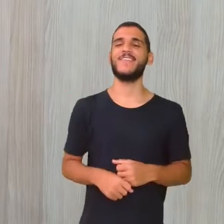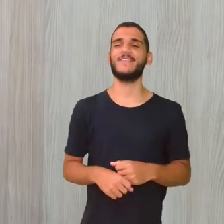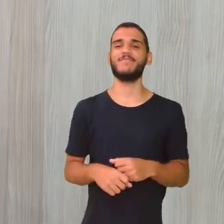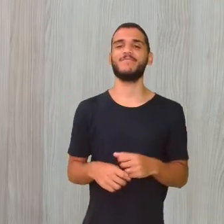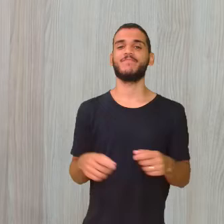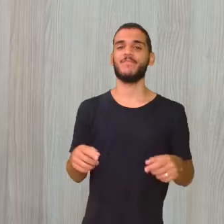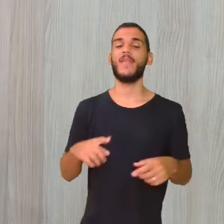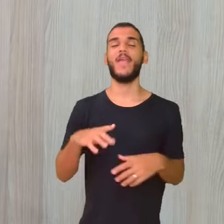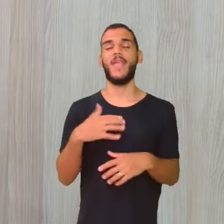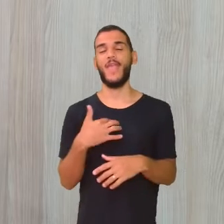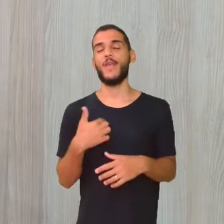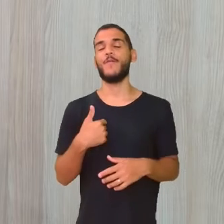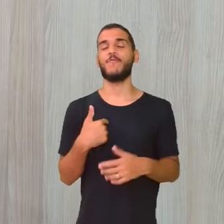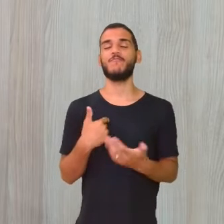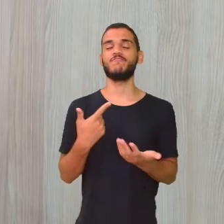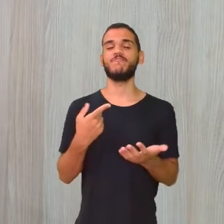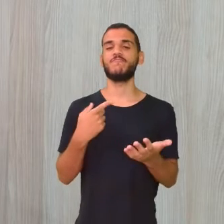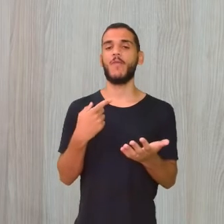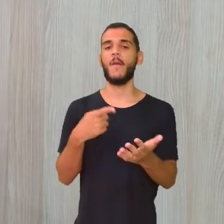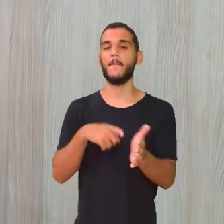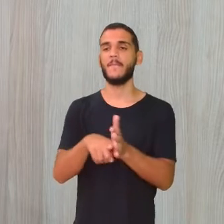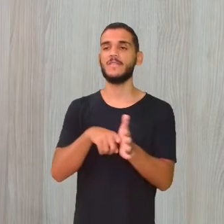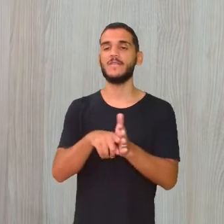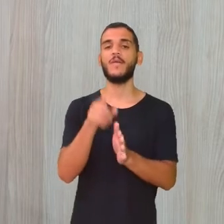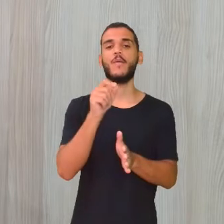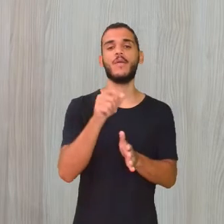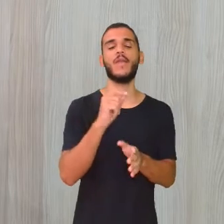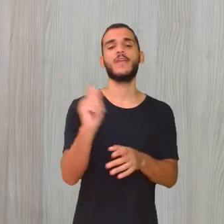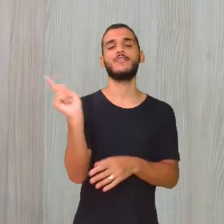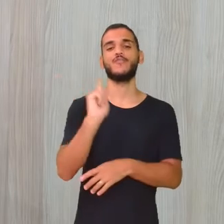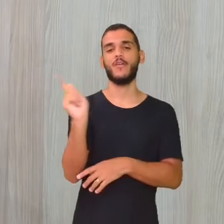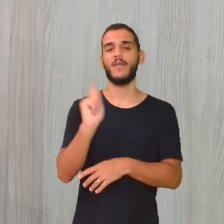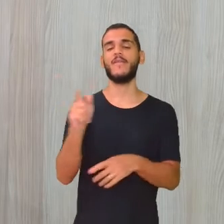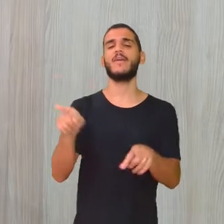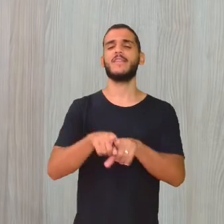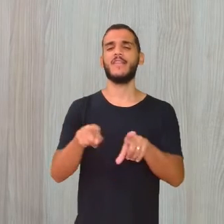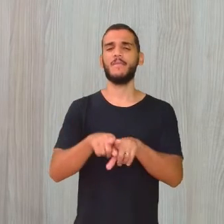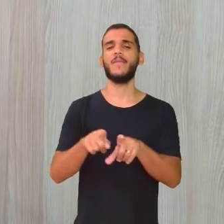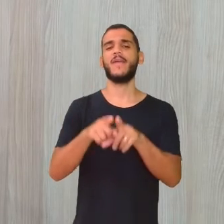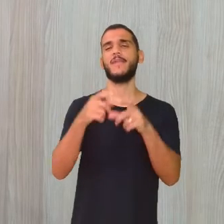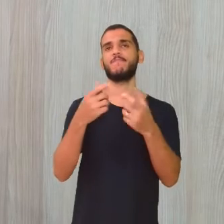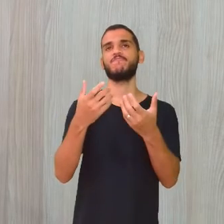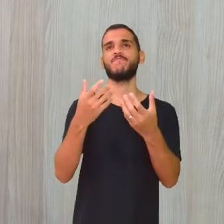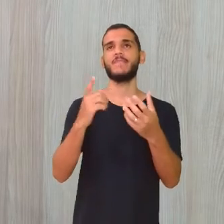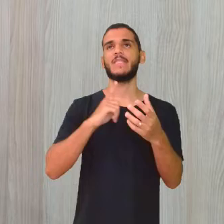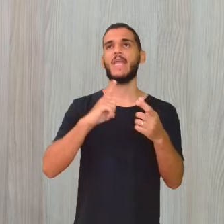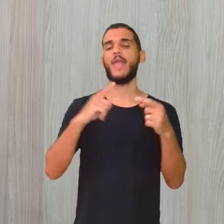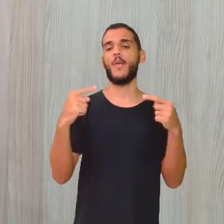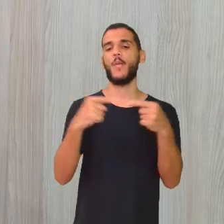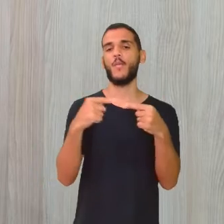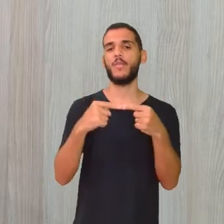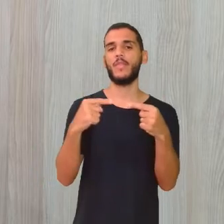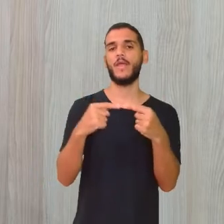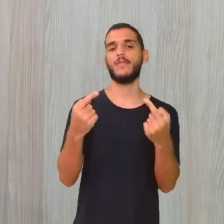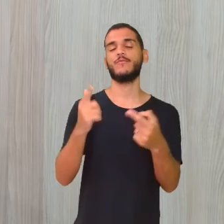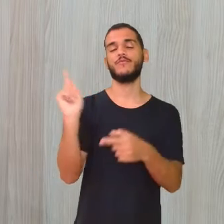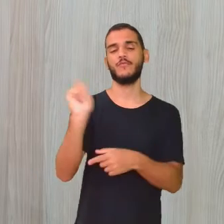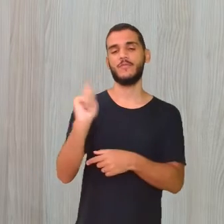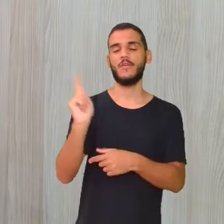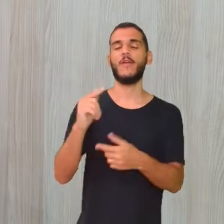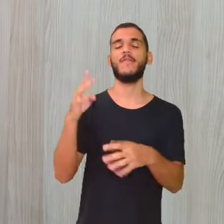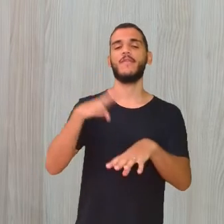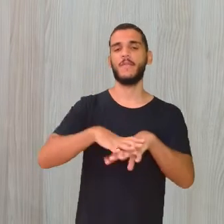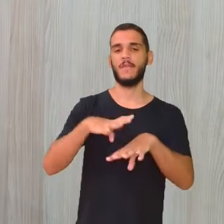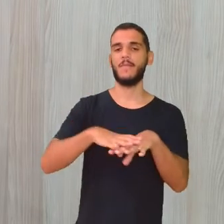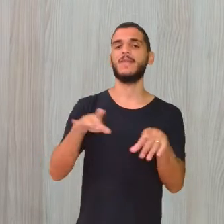pro lado da geografia, mas a gente também se comunica um pouco com a matemática quando fala em cartografia, por exemplo. Com certeza. Mas eu amo a